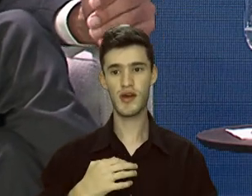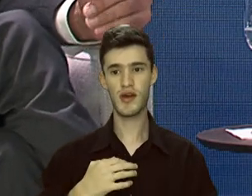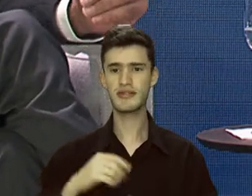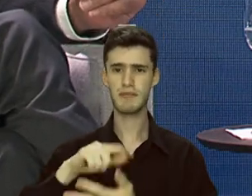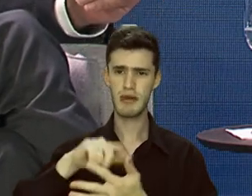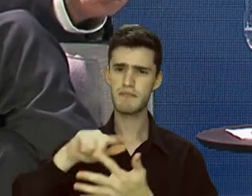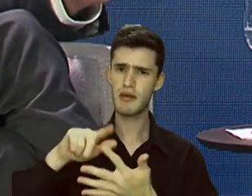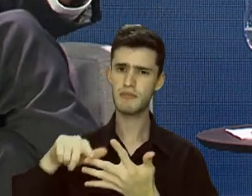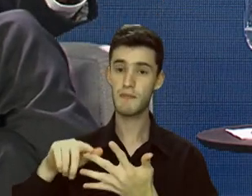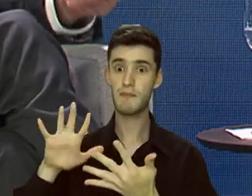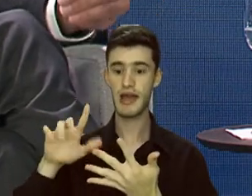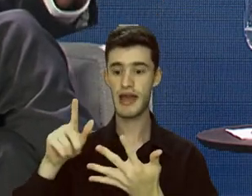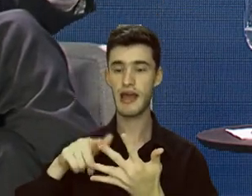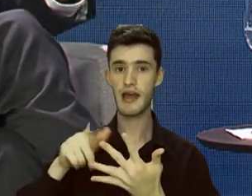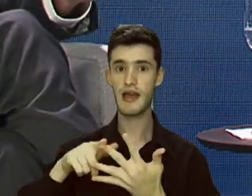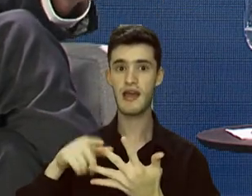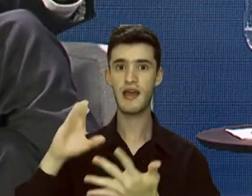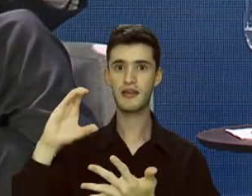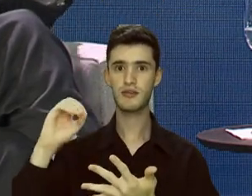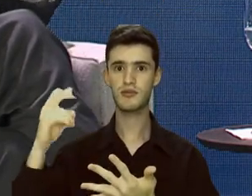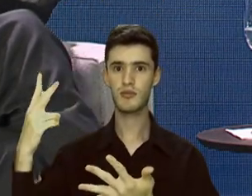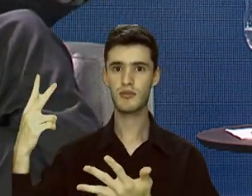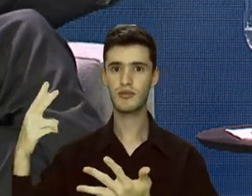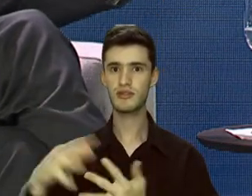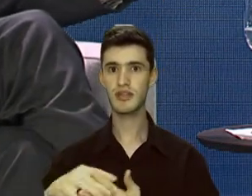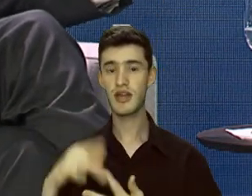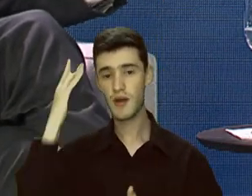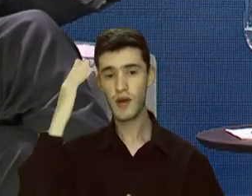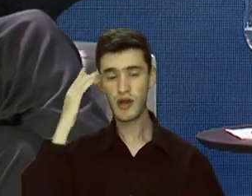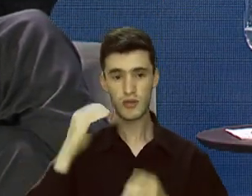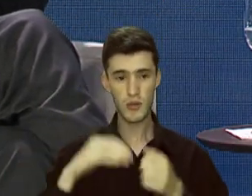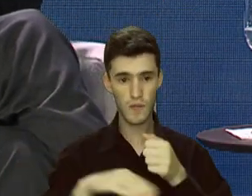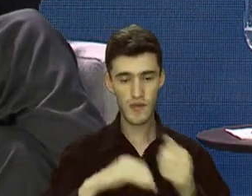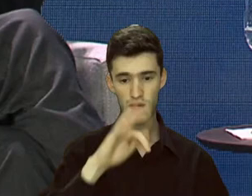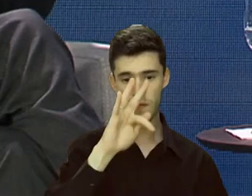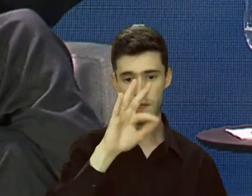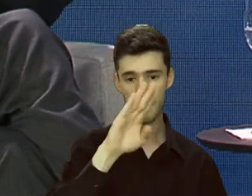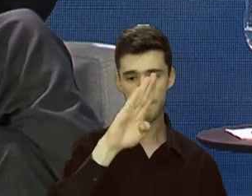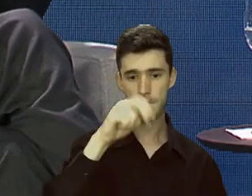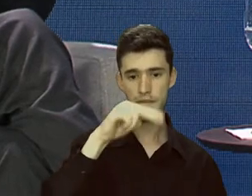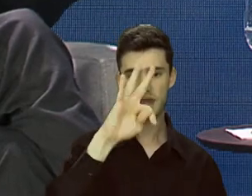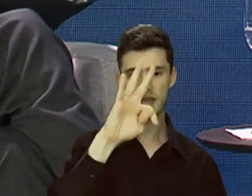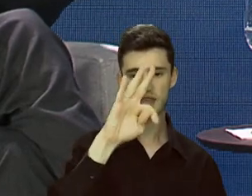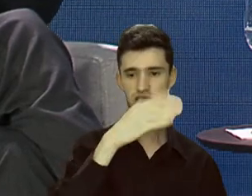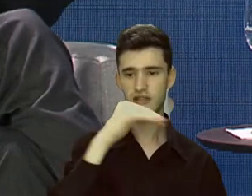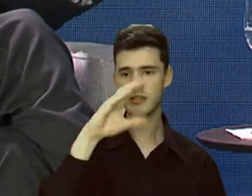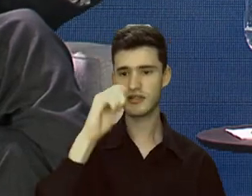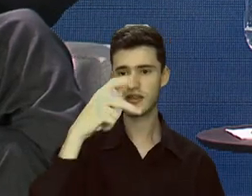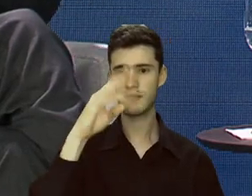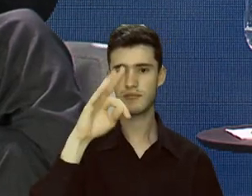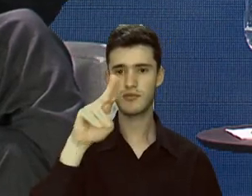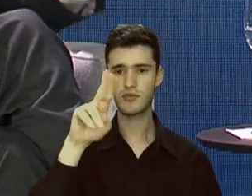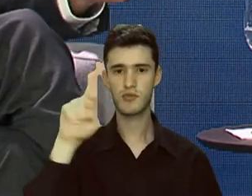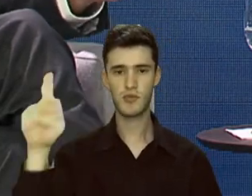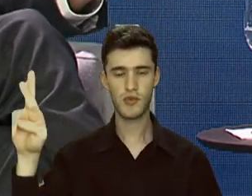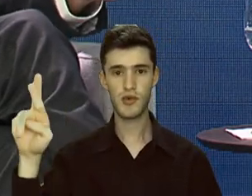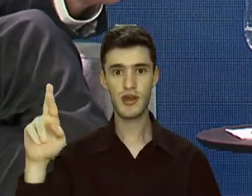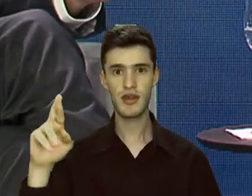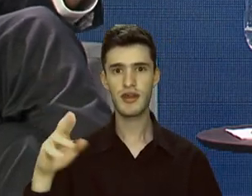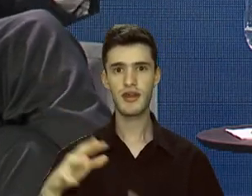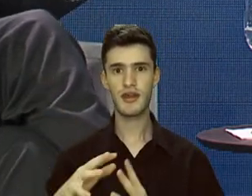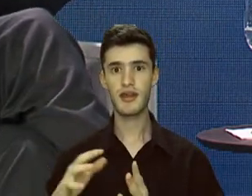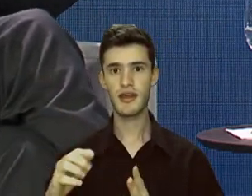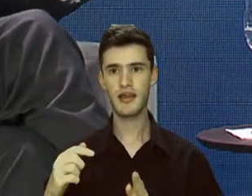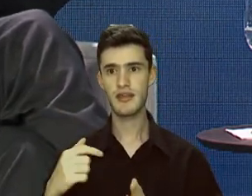tá pronto mas eu acho que os fundos de ventrepto as maiores porradas são quando a gente entra antes de um negócio explodir